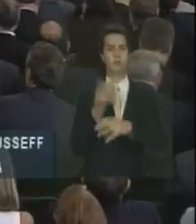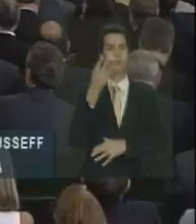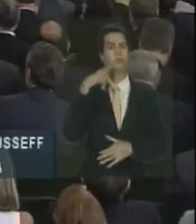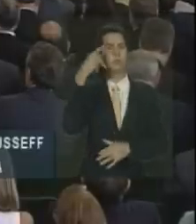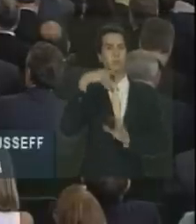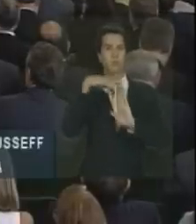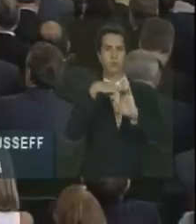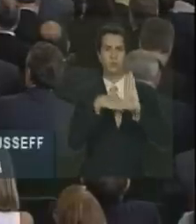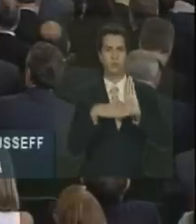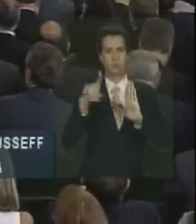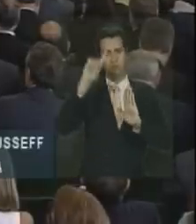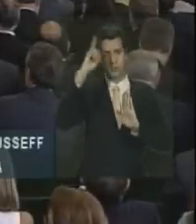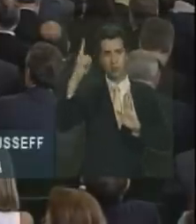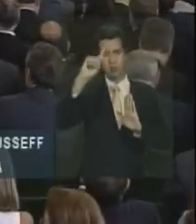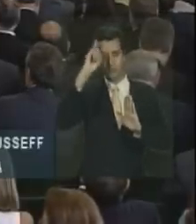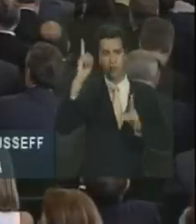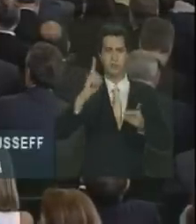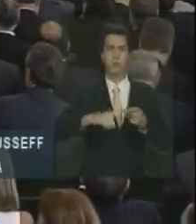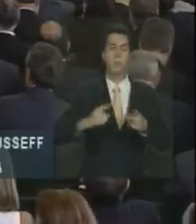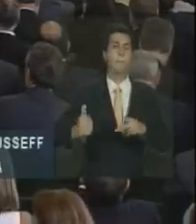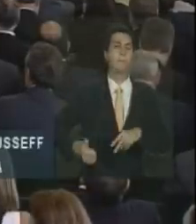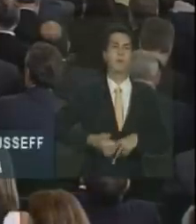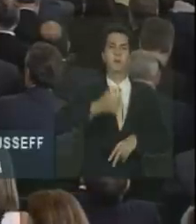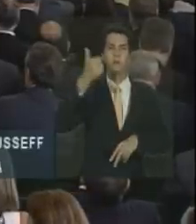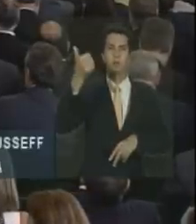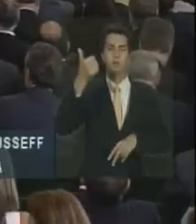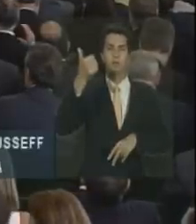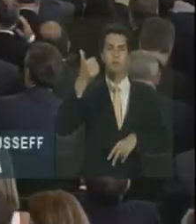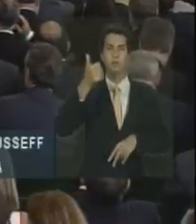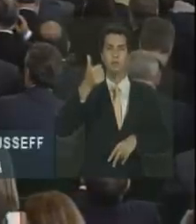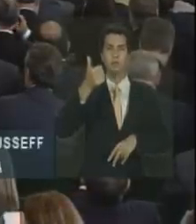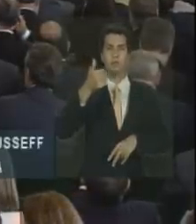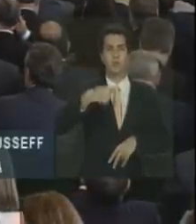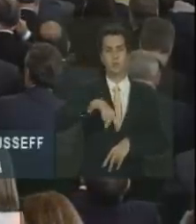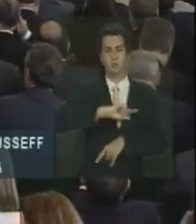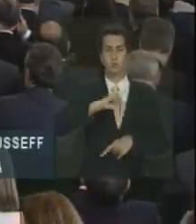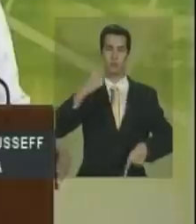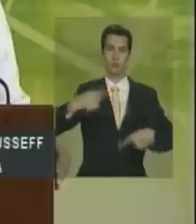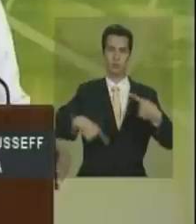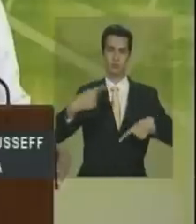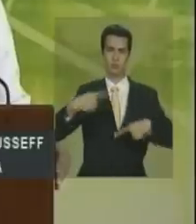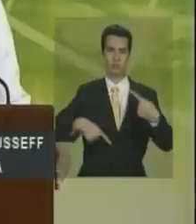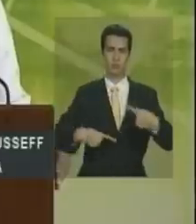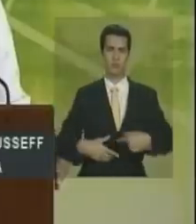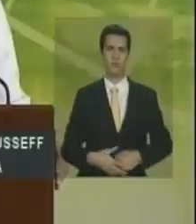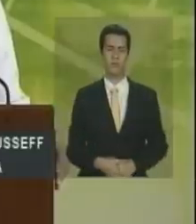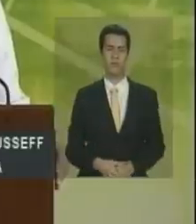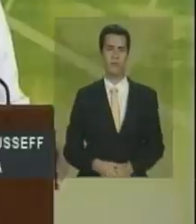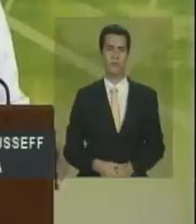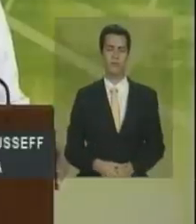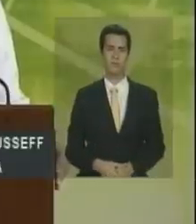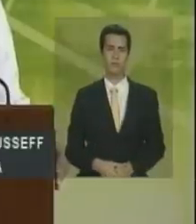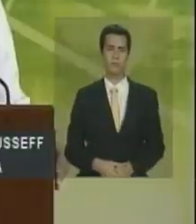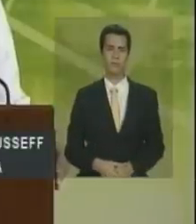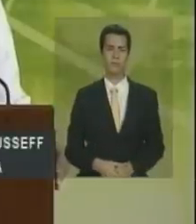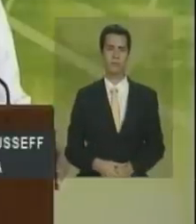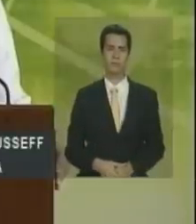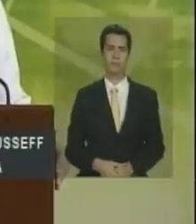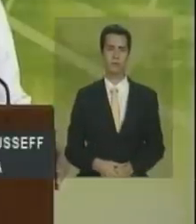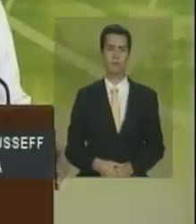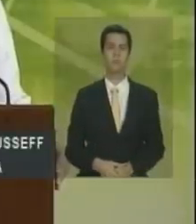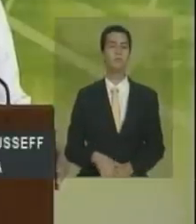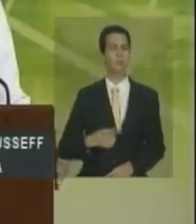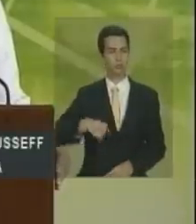inovação e de melhoria nas características da nossa competitividade. Sabemos que o diálogo, a troca